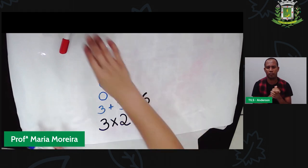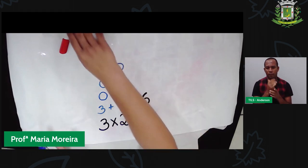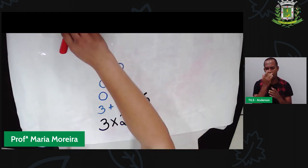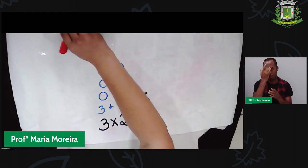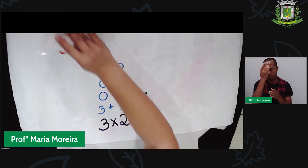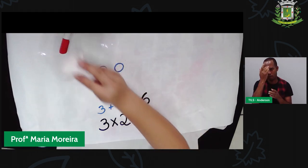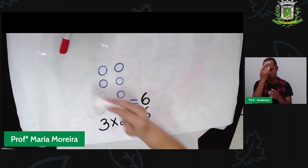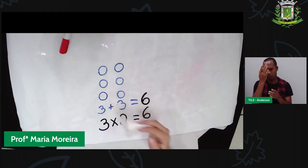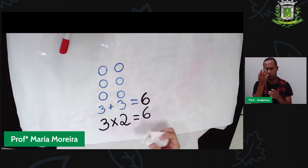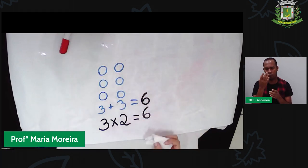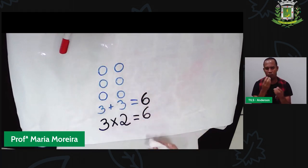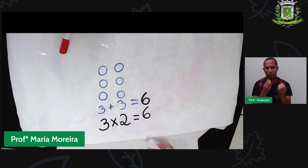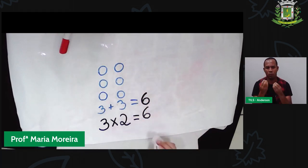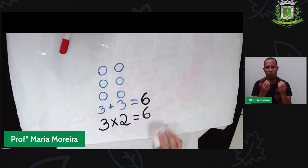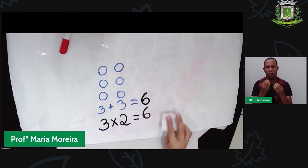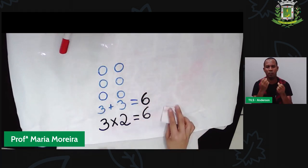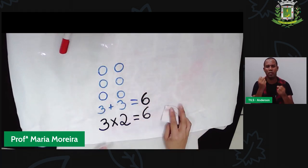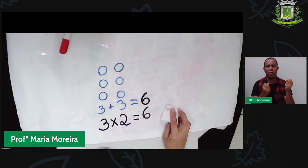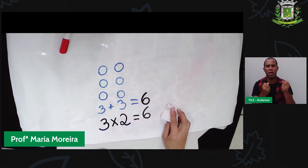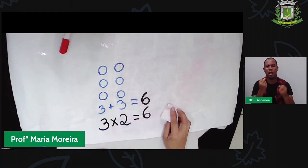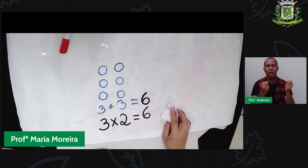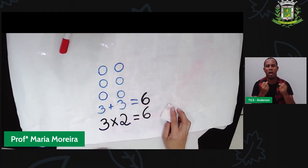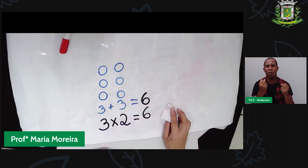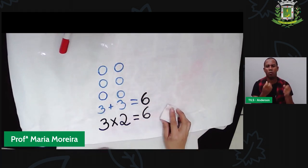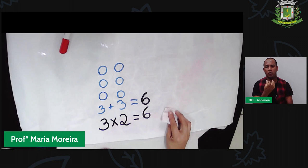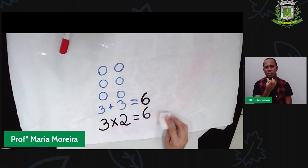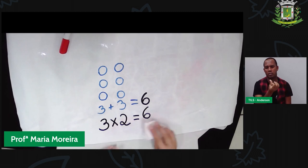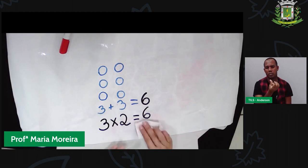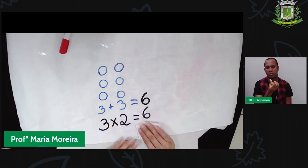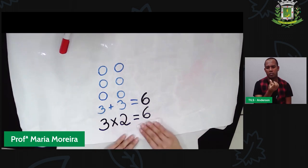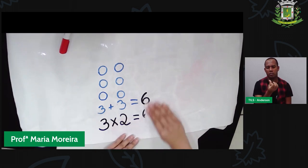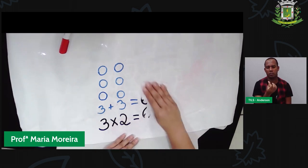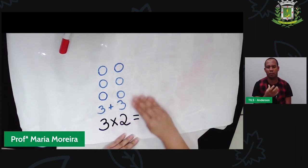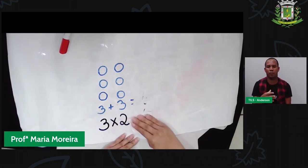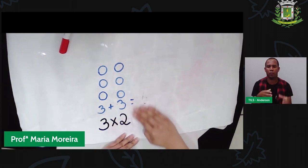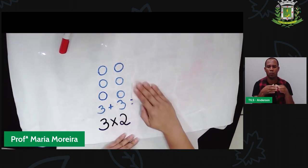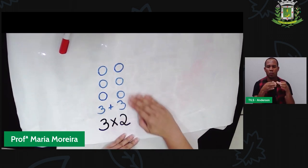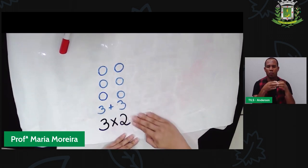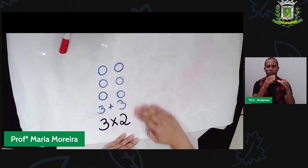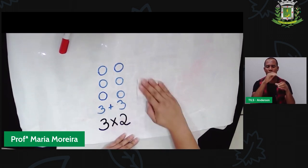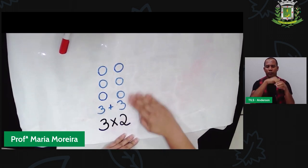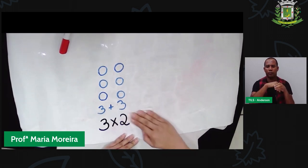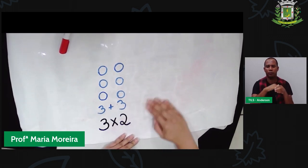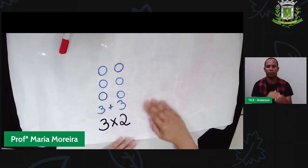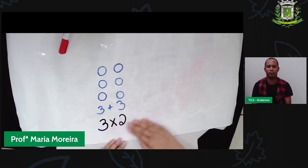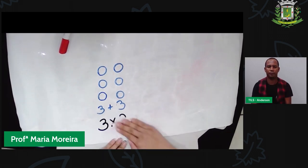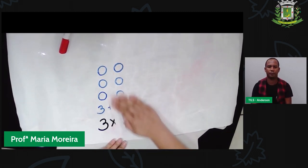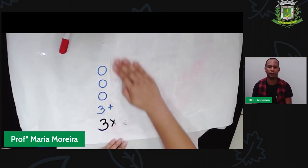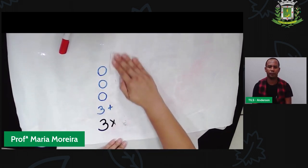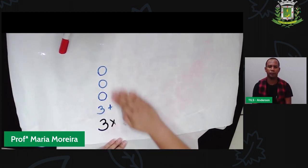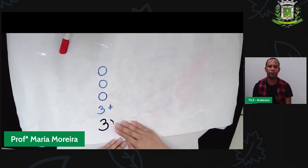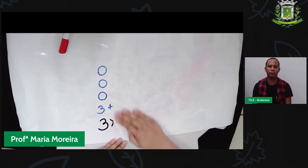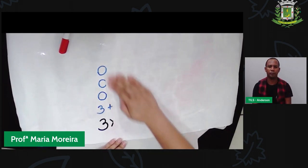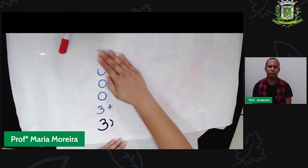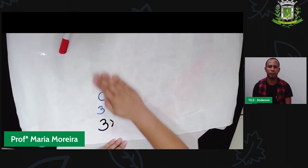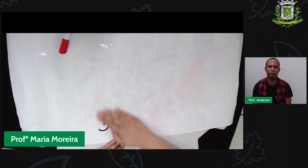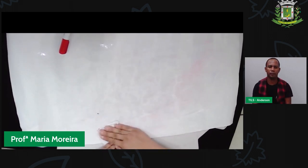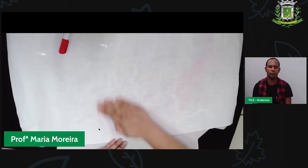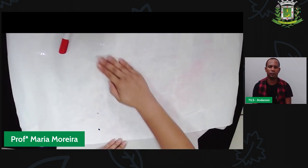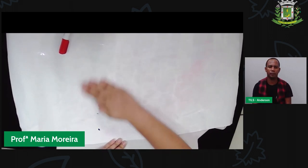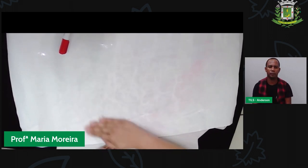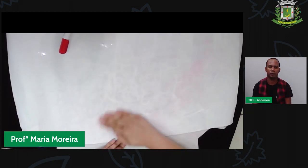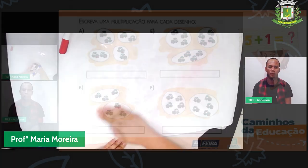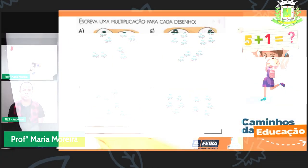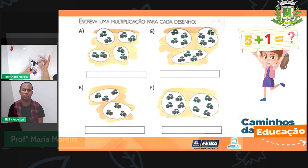Fácil, não é isso? Então, são quantos carros ali? Seis. Então, vamos lá agora, ó. Voltando para o